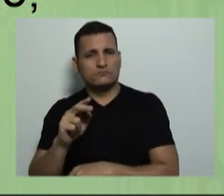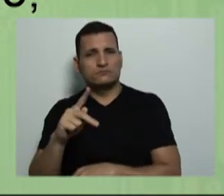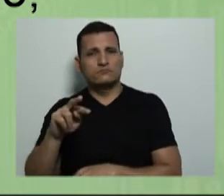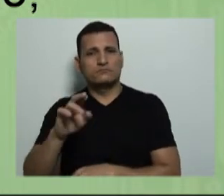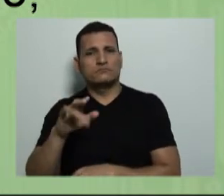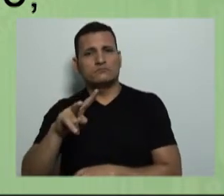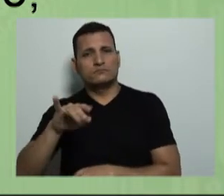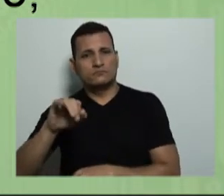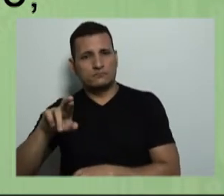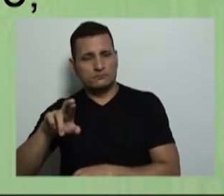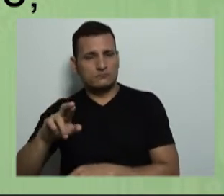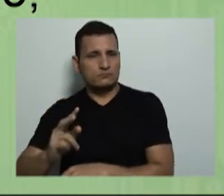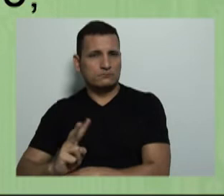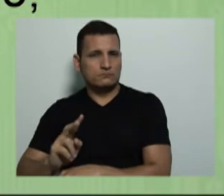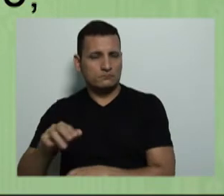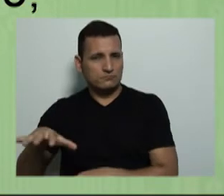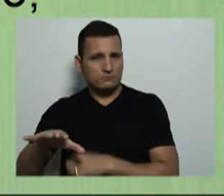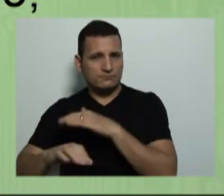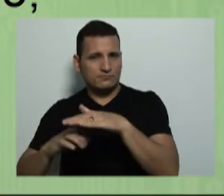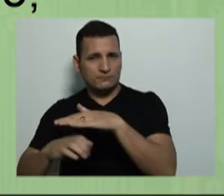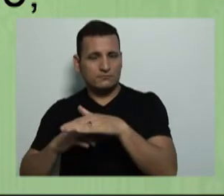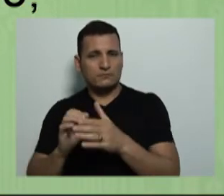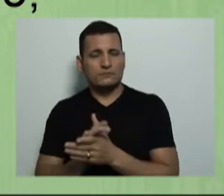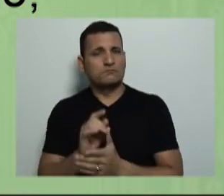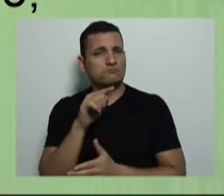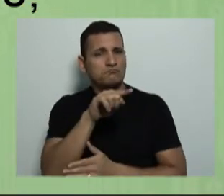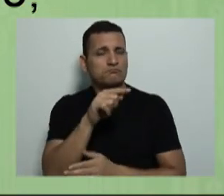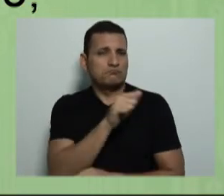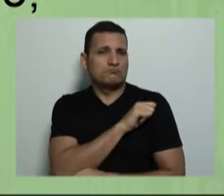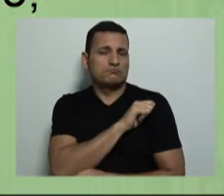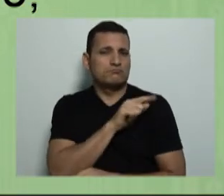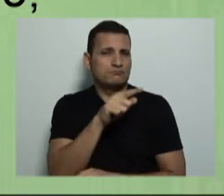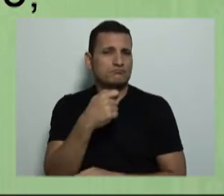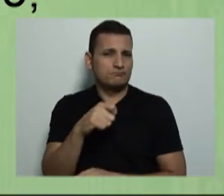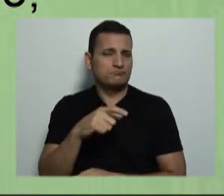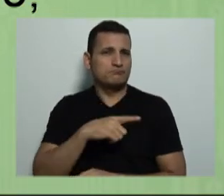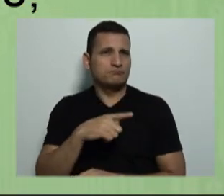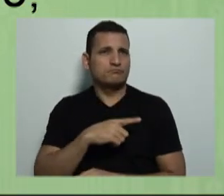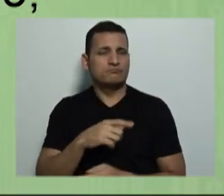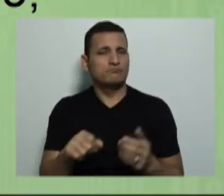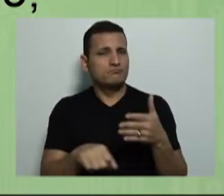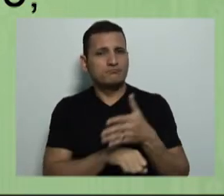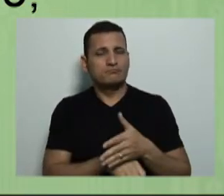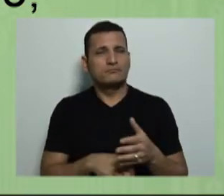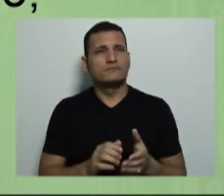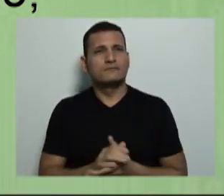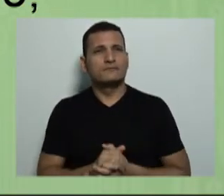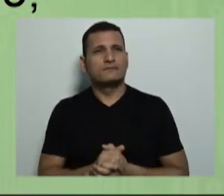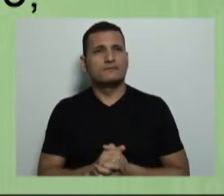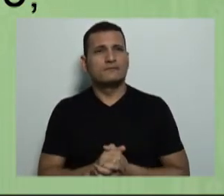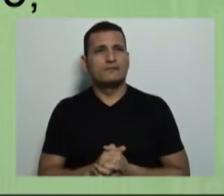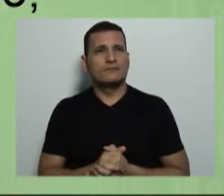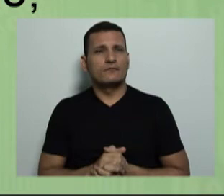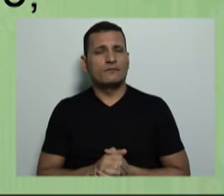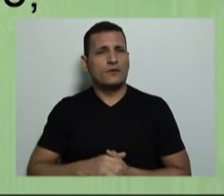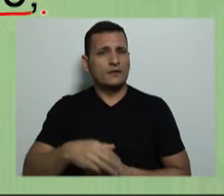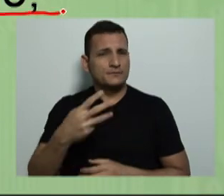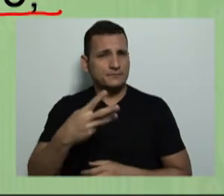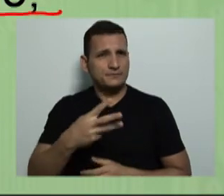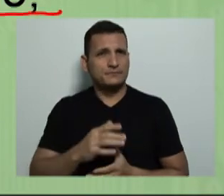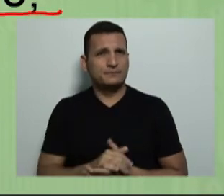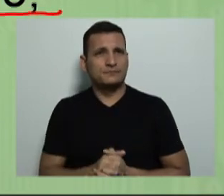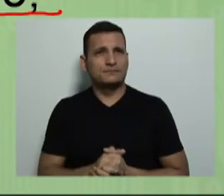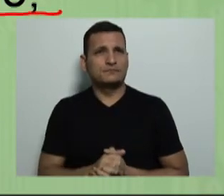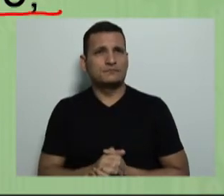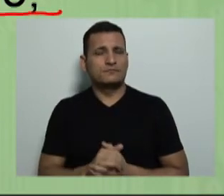estágio. Nesse ponto aqui, o aluno tem que ter uma participação ativa, né, pessoal? 3. Contribuir na captação de vagas